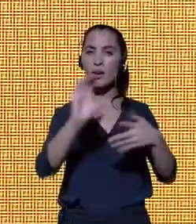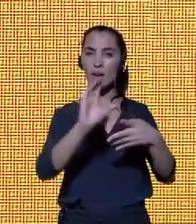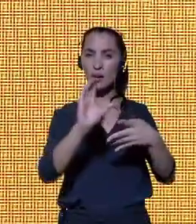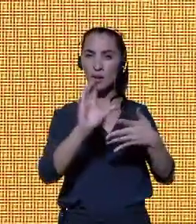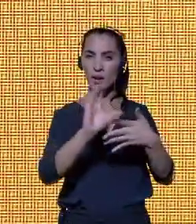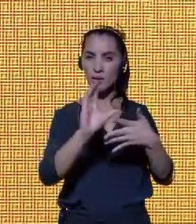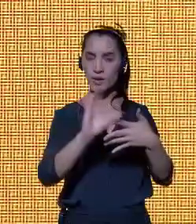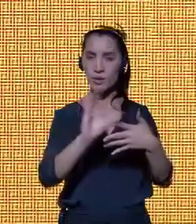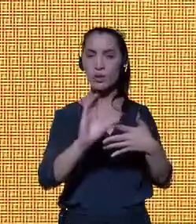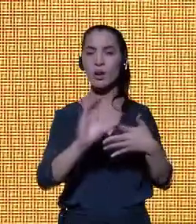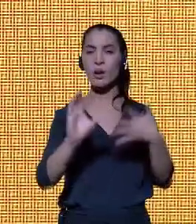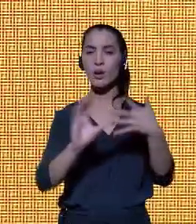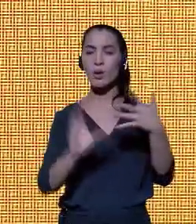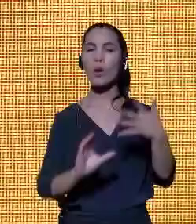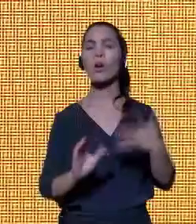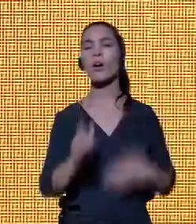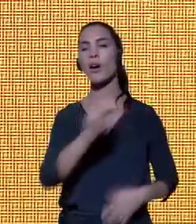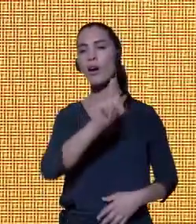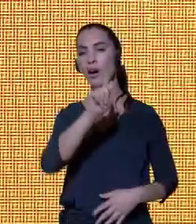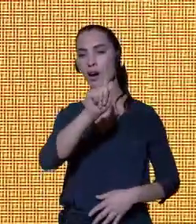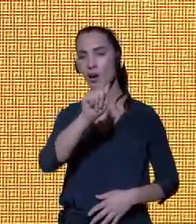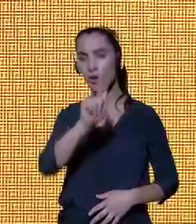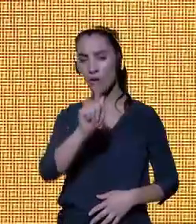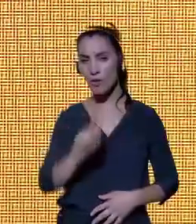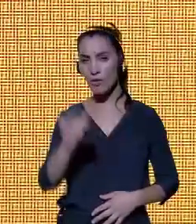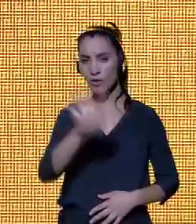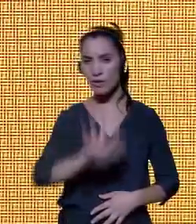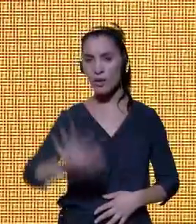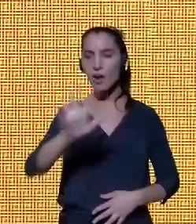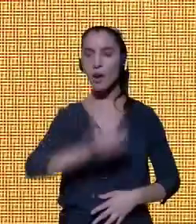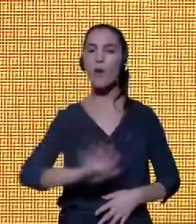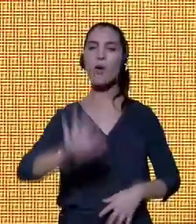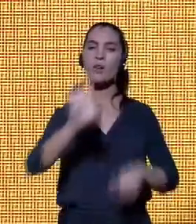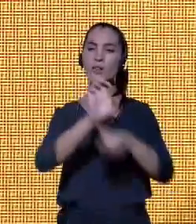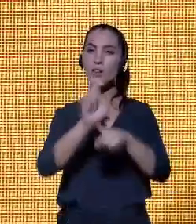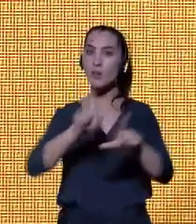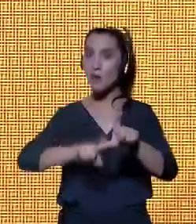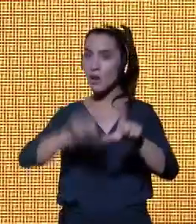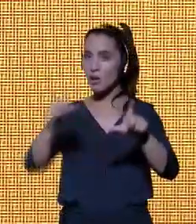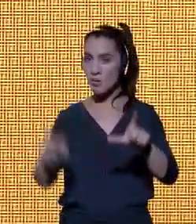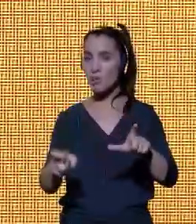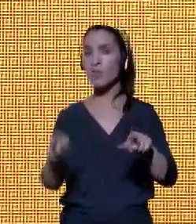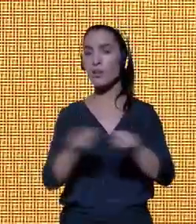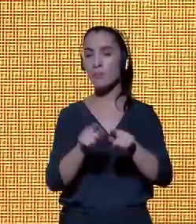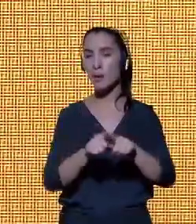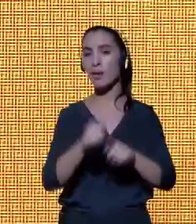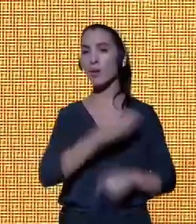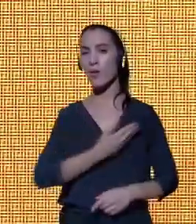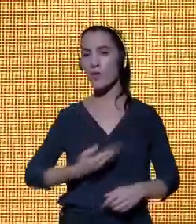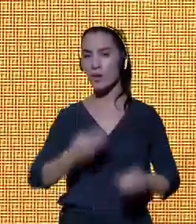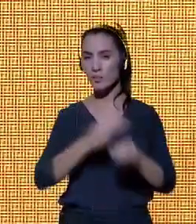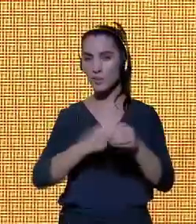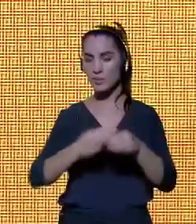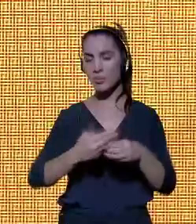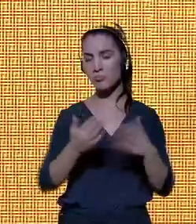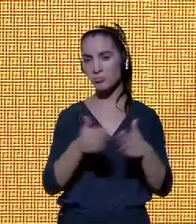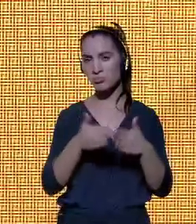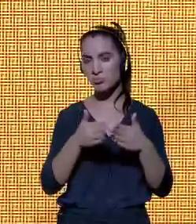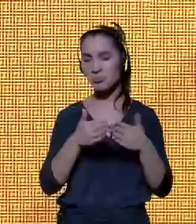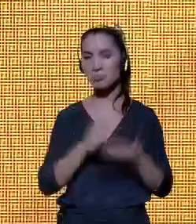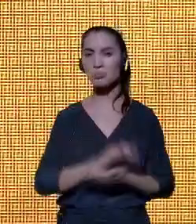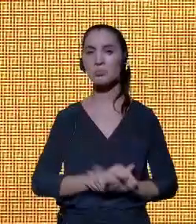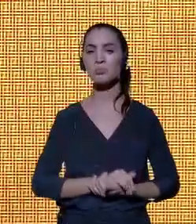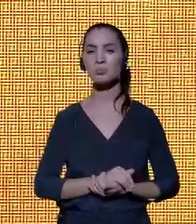Governo Federal e Estatais Não Dependentes e também na categoria Governos Municipais. Senhor Erivaldo, por gentileza.